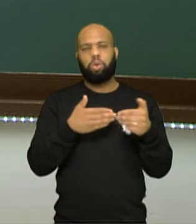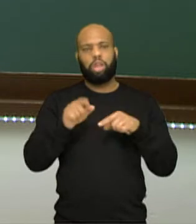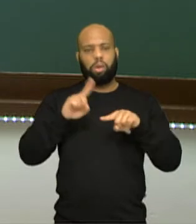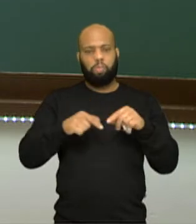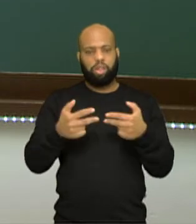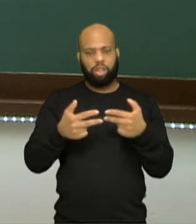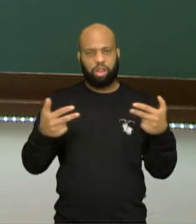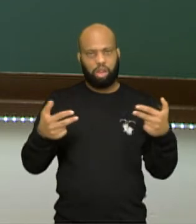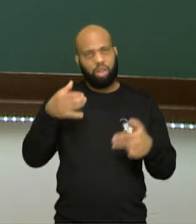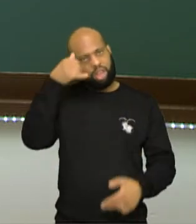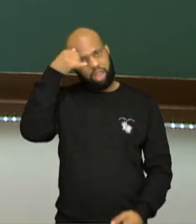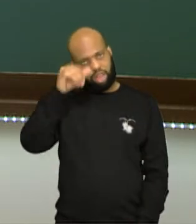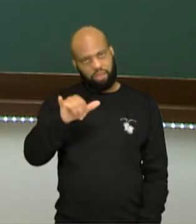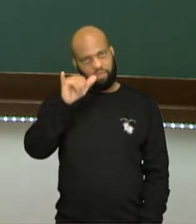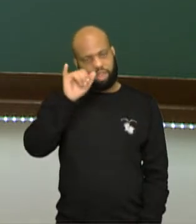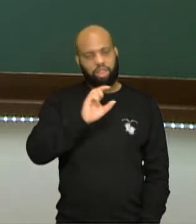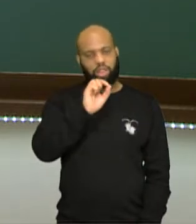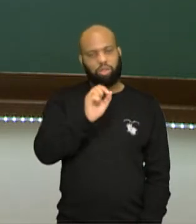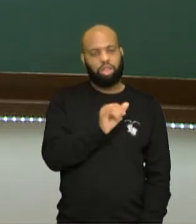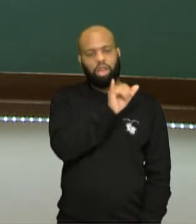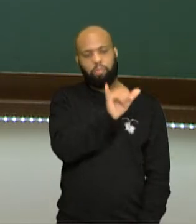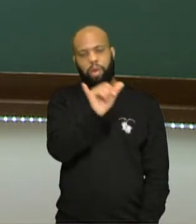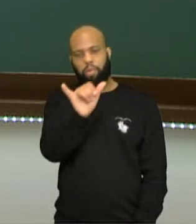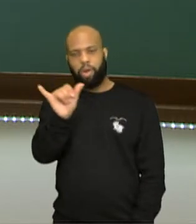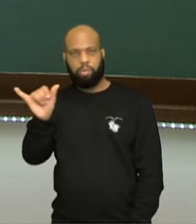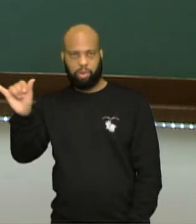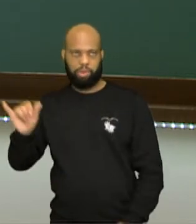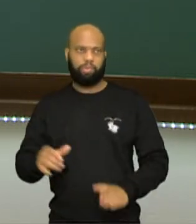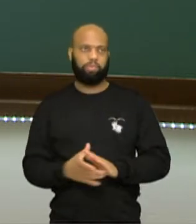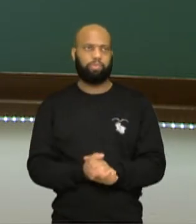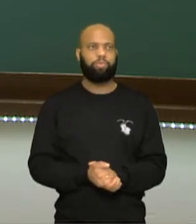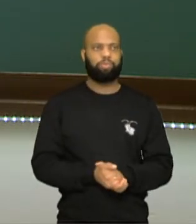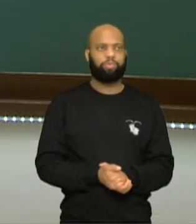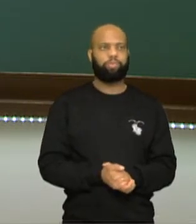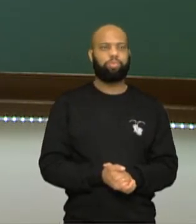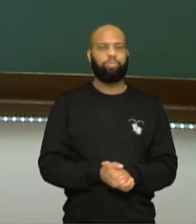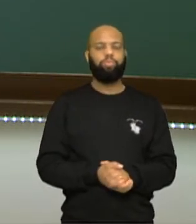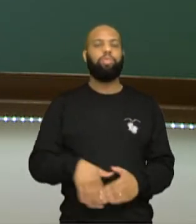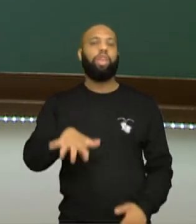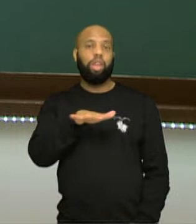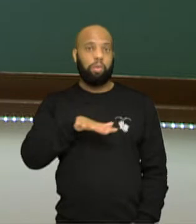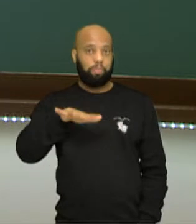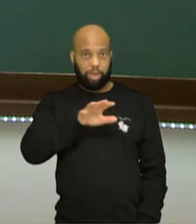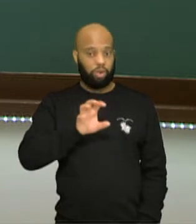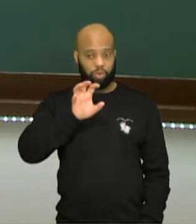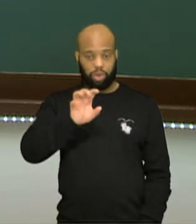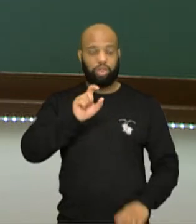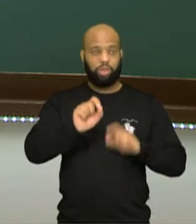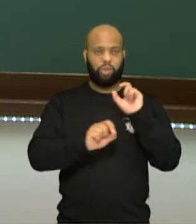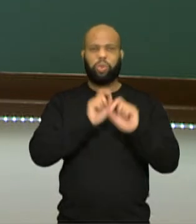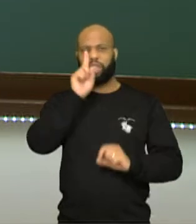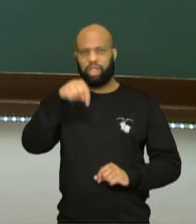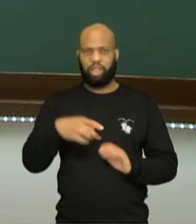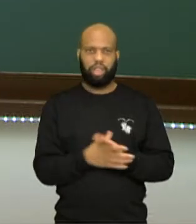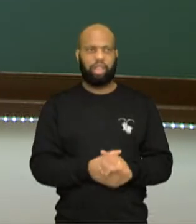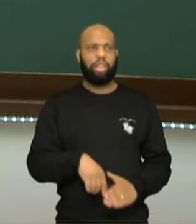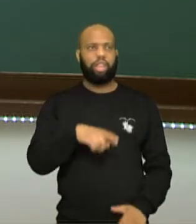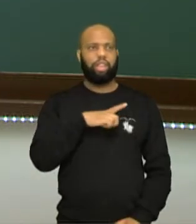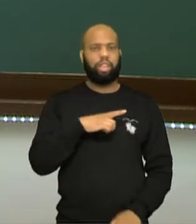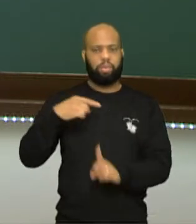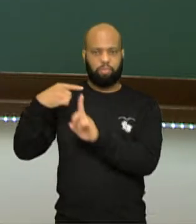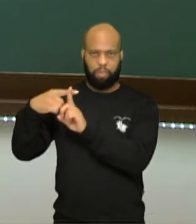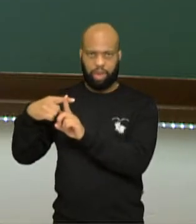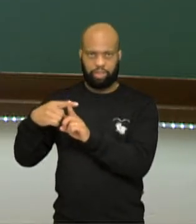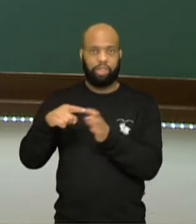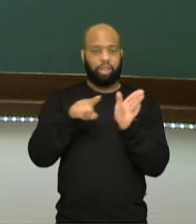material isolante sexo transa a gente e o meio de elétrico normalmente são dipolos elétricos